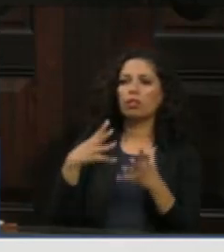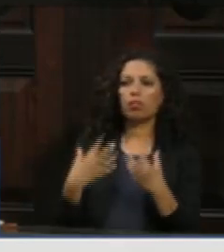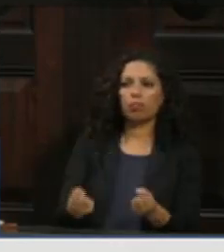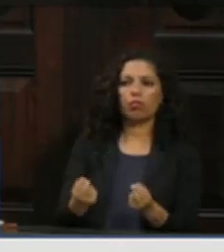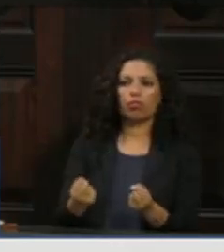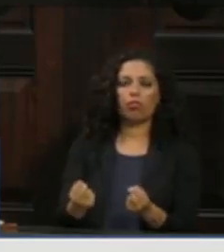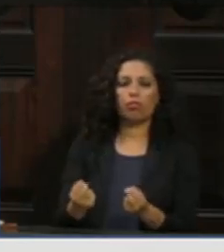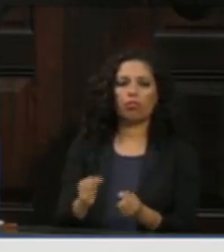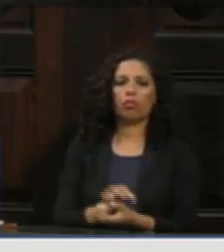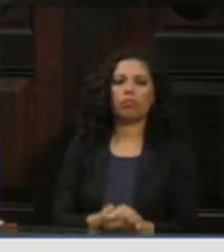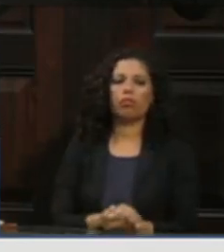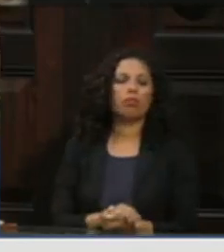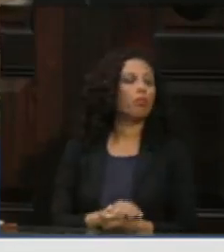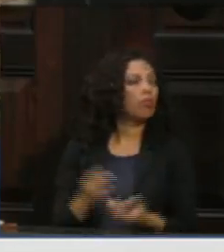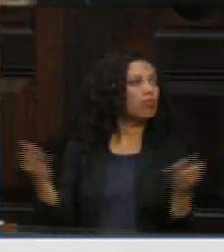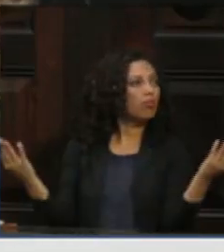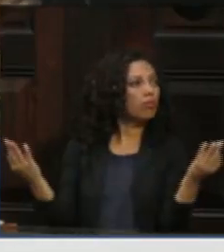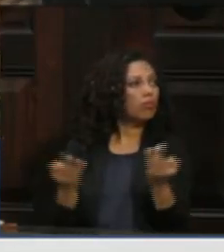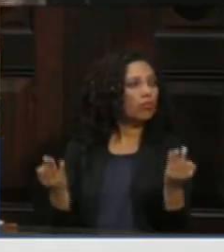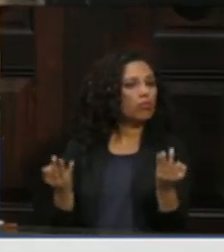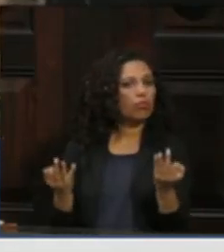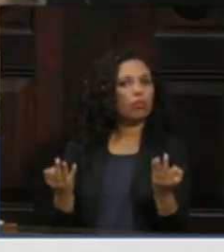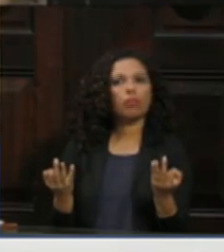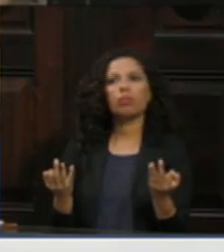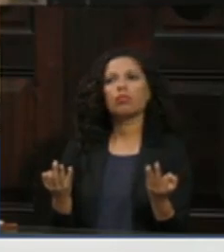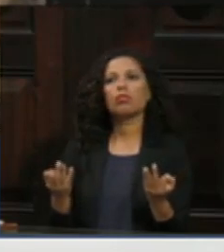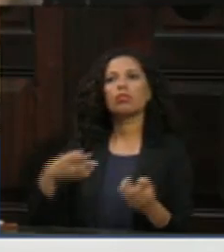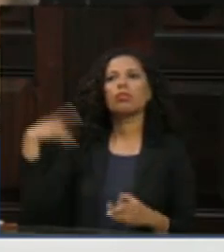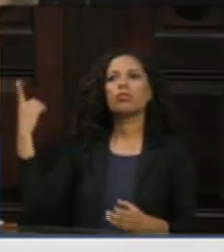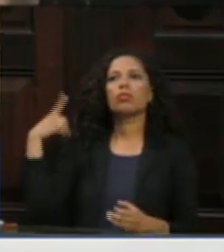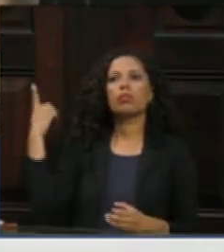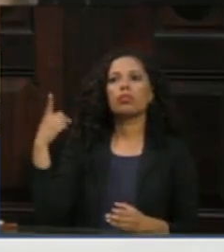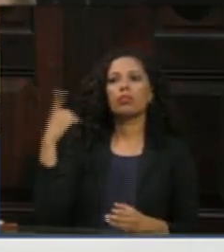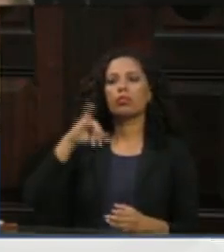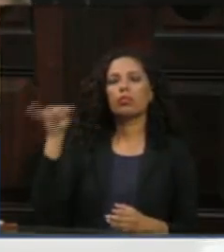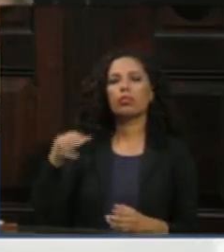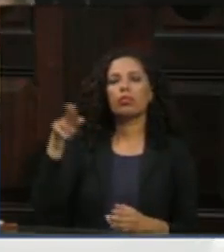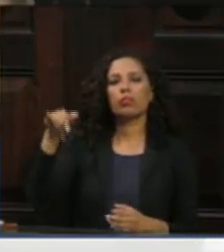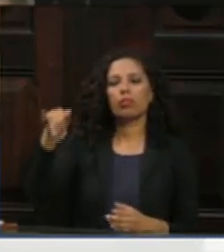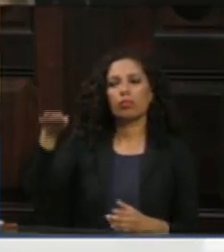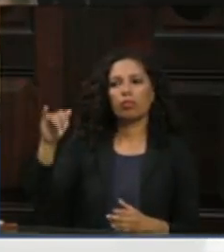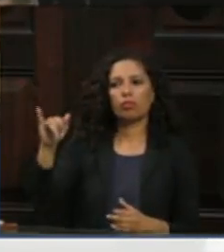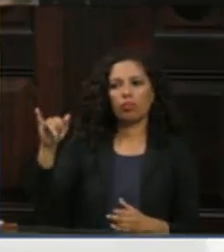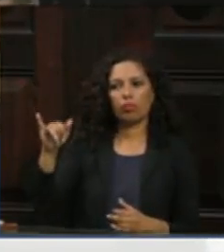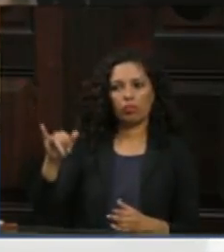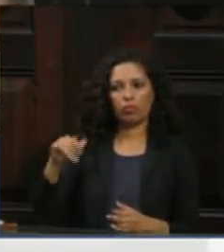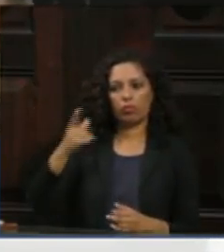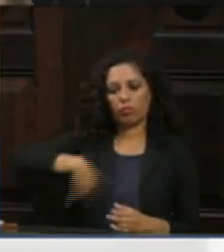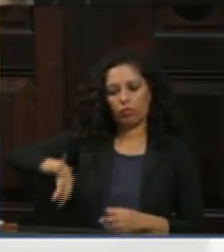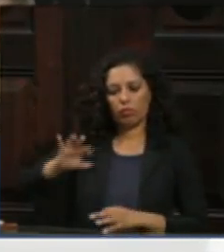que cede e do que recebe. Então, não se trata de simplesmente retirar recursos